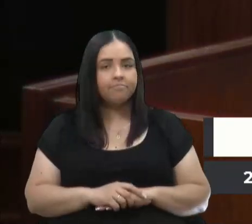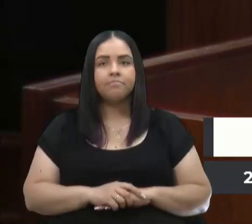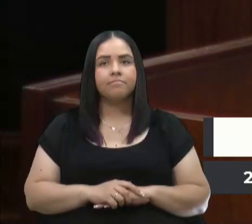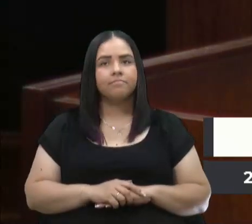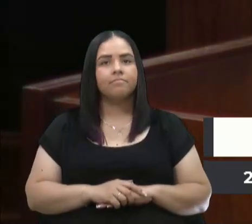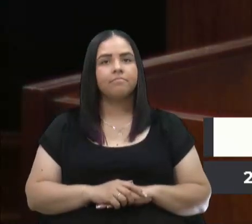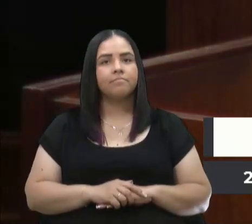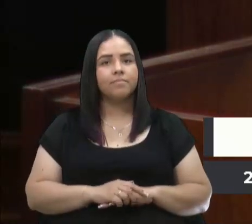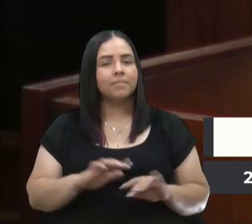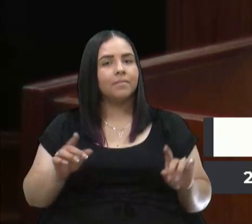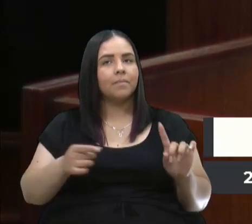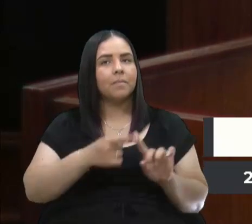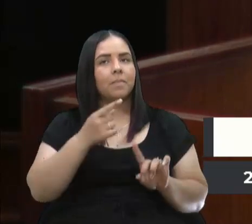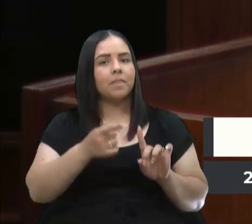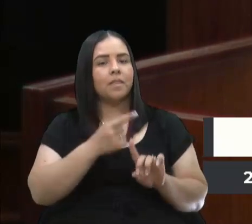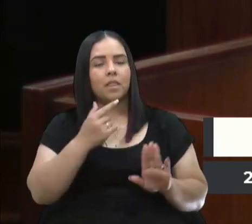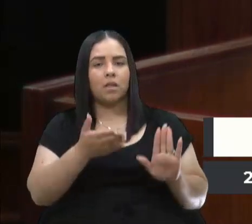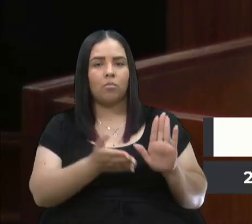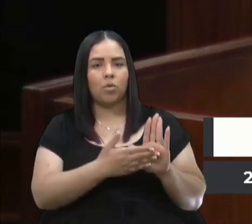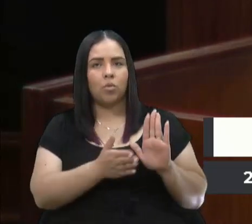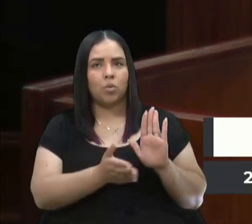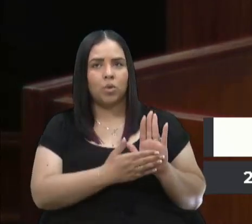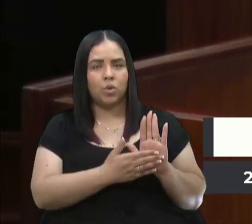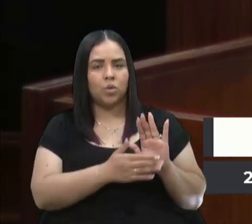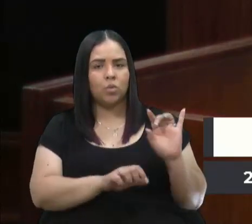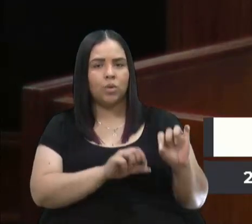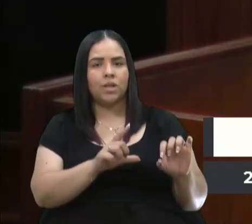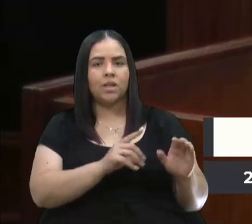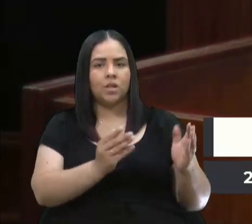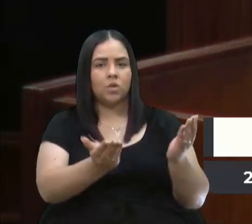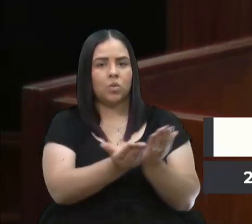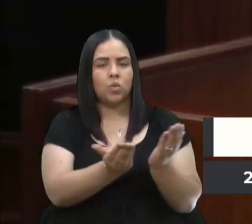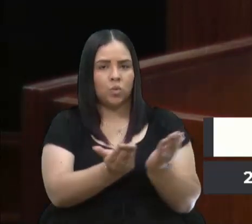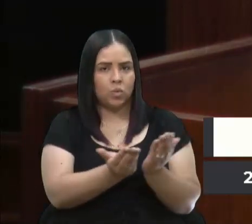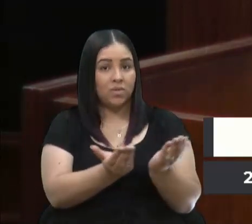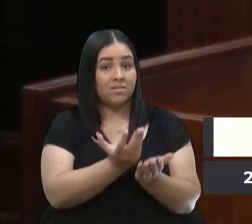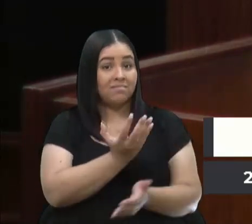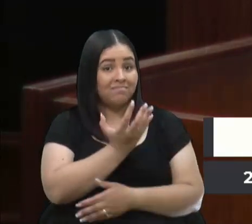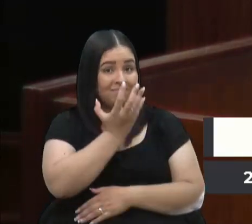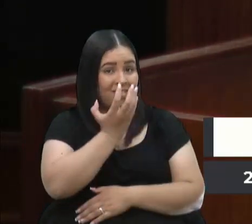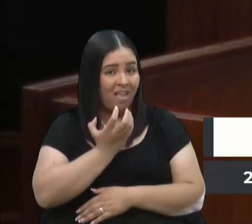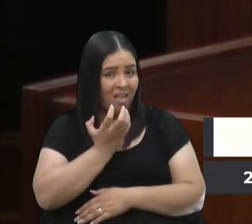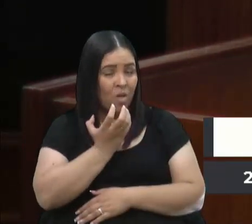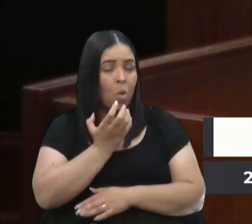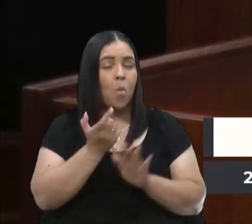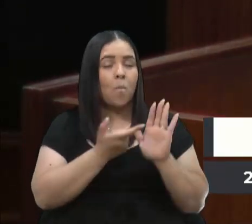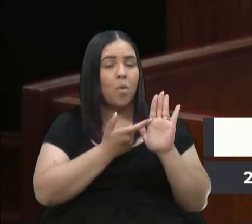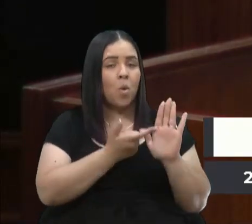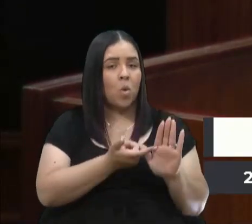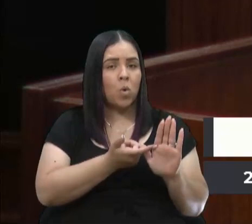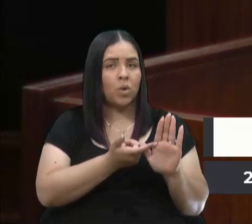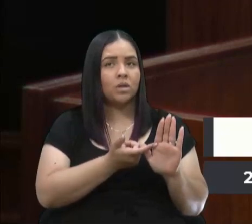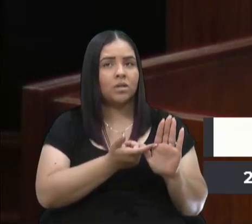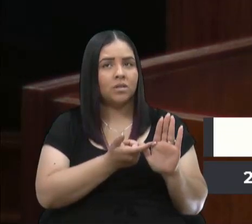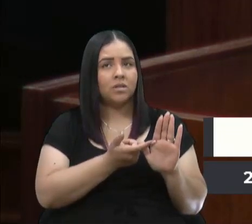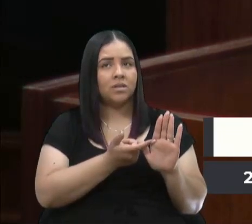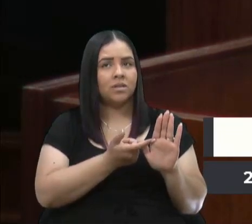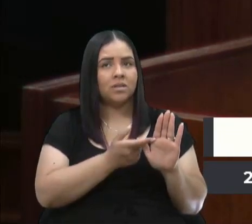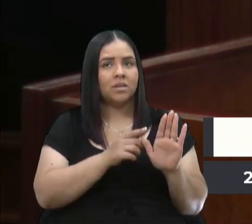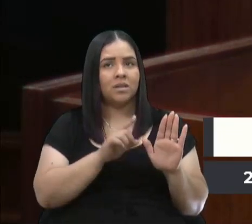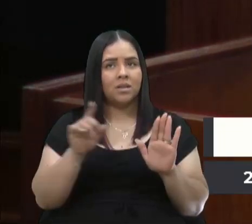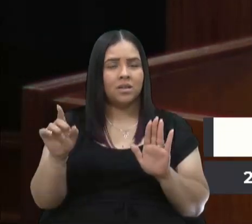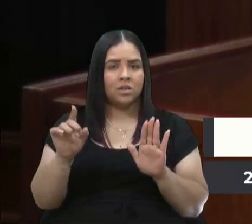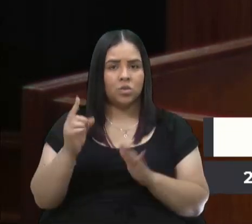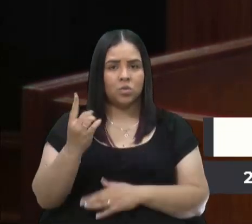A primeira proposta, a partir dos estudos sérios, apontava para a contribuição dos inativos a partir